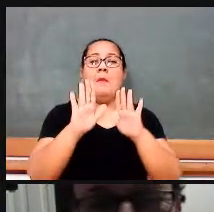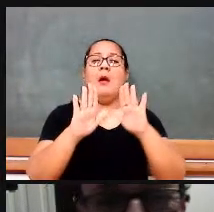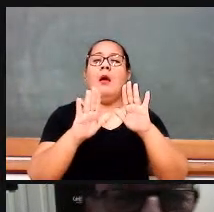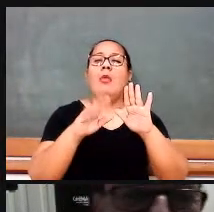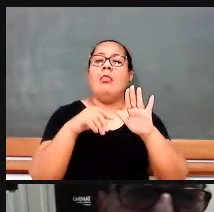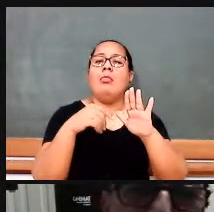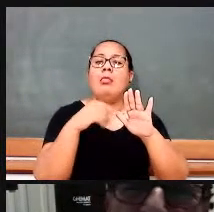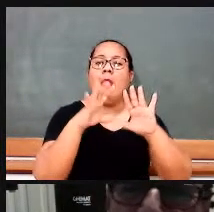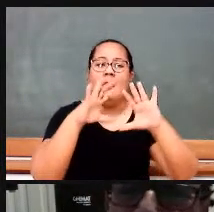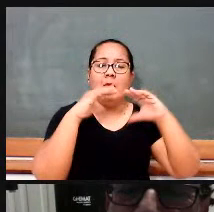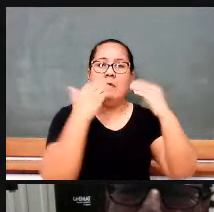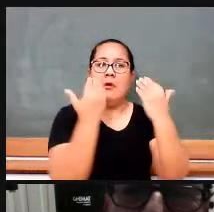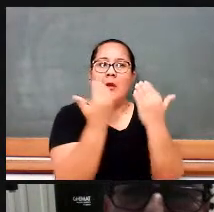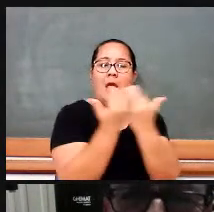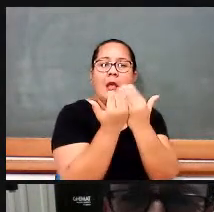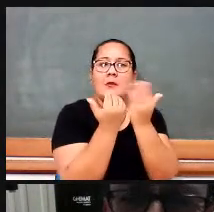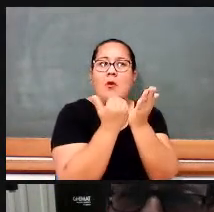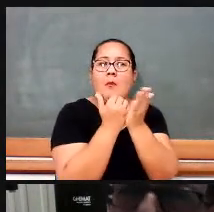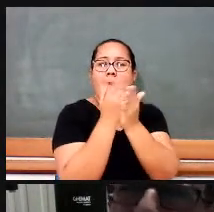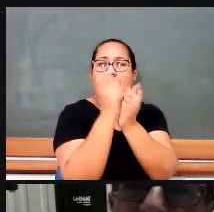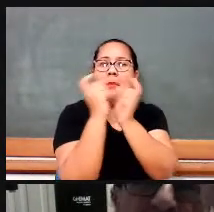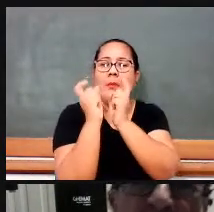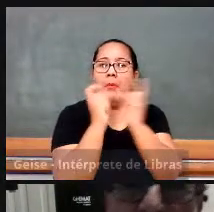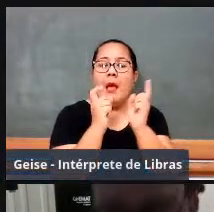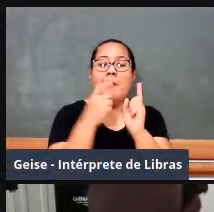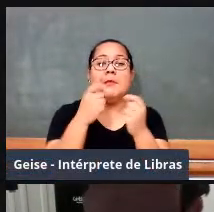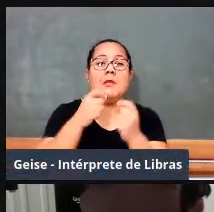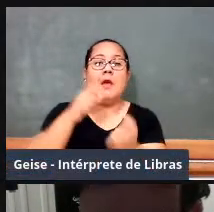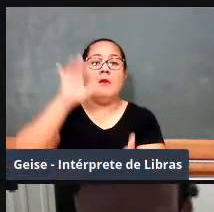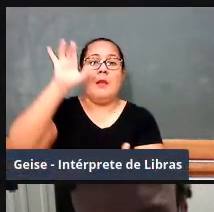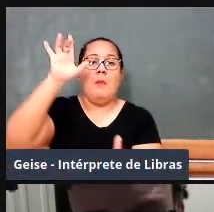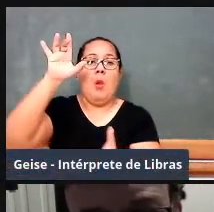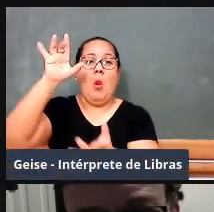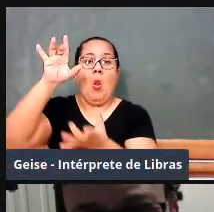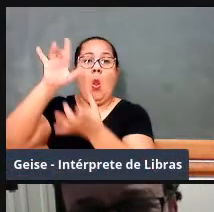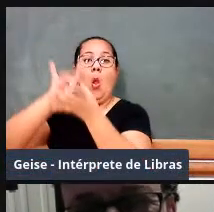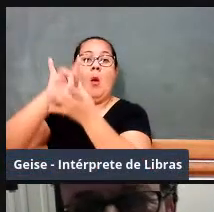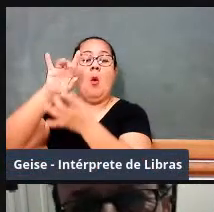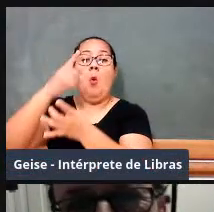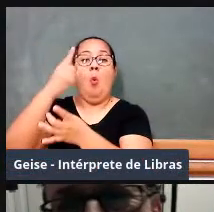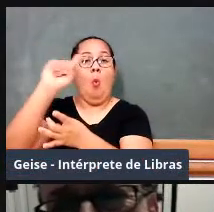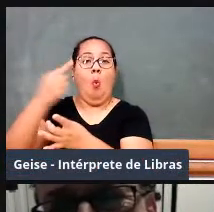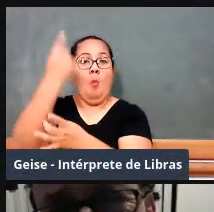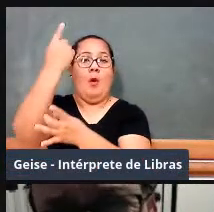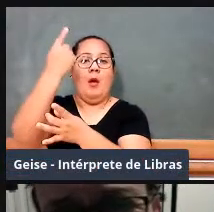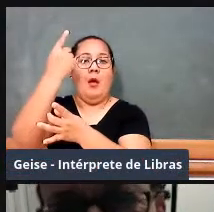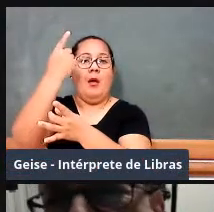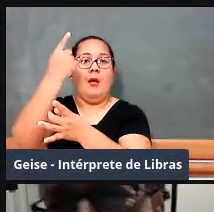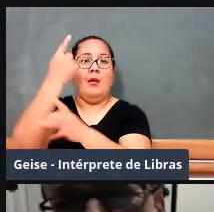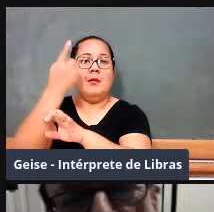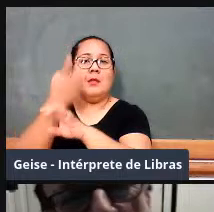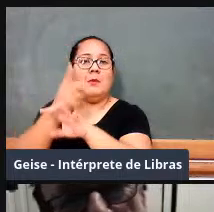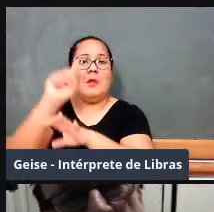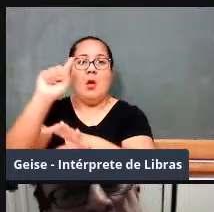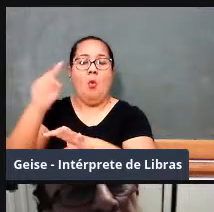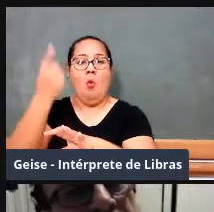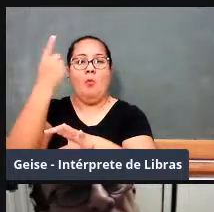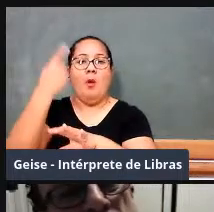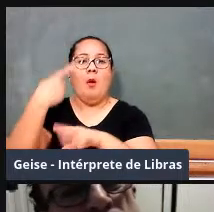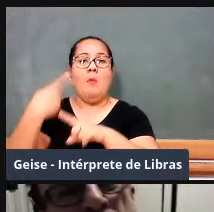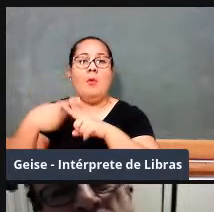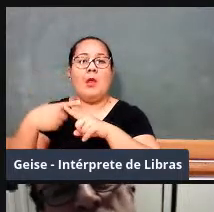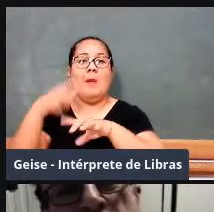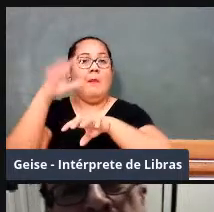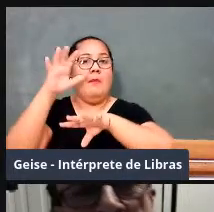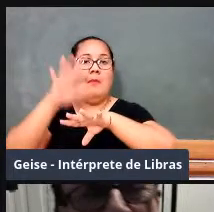ensinos deveriam ser fundidos numa única disciplina, né? A ideia de que a matemática deve ser um todo, não pode ficar